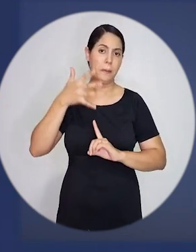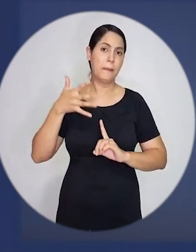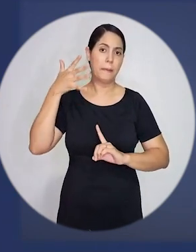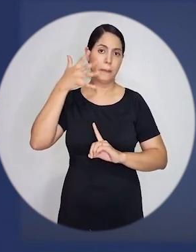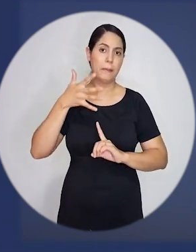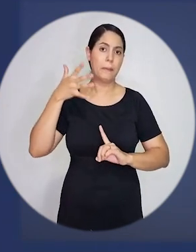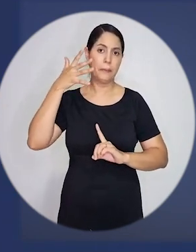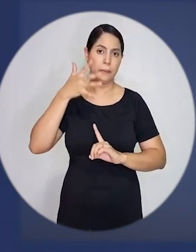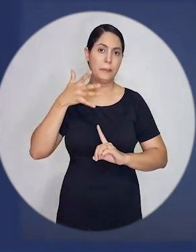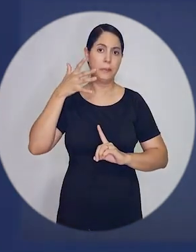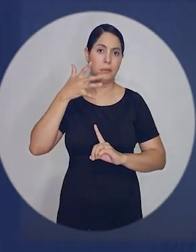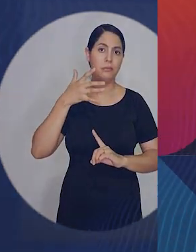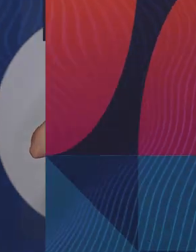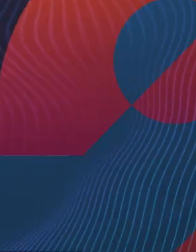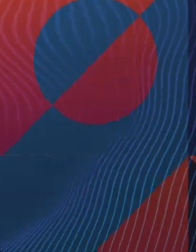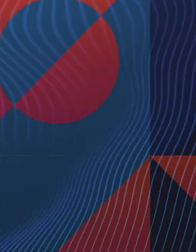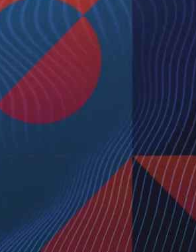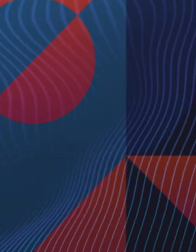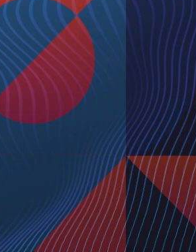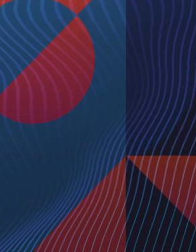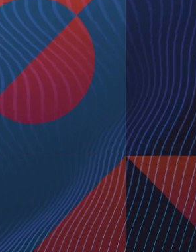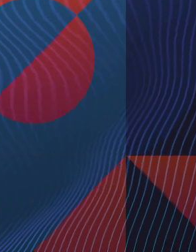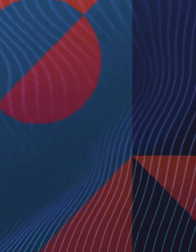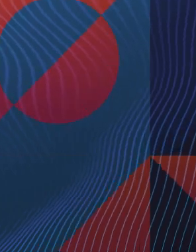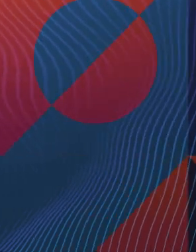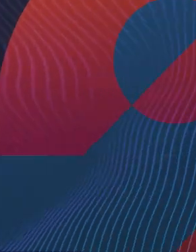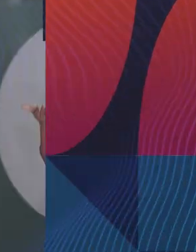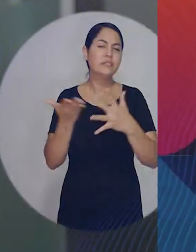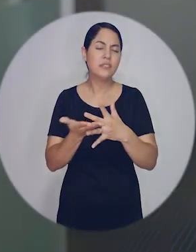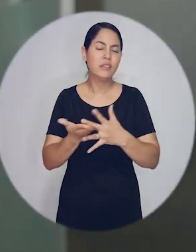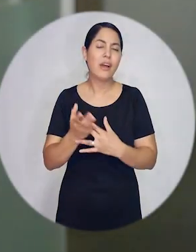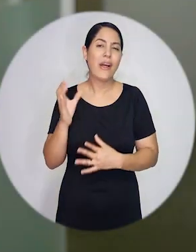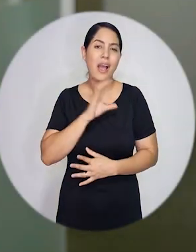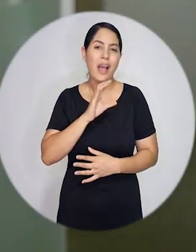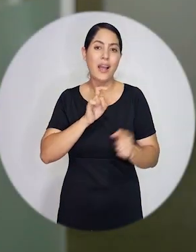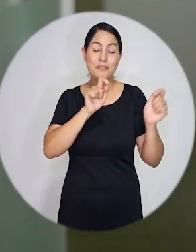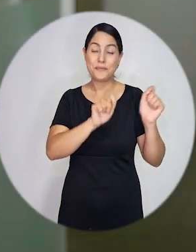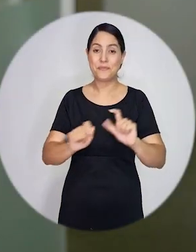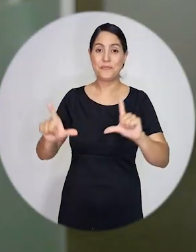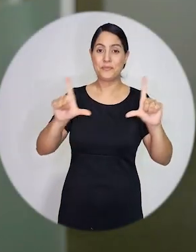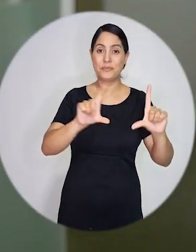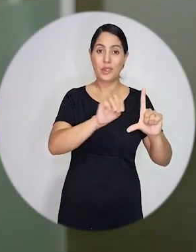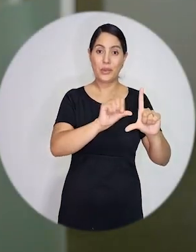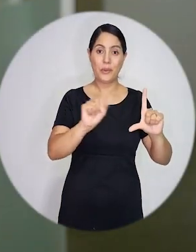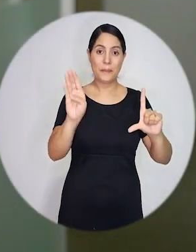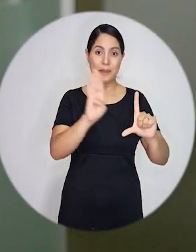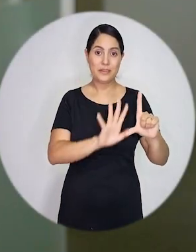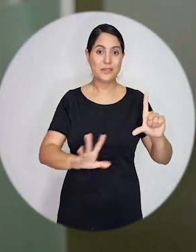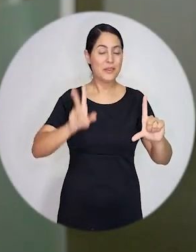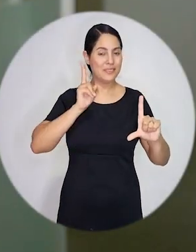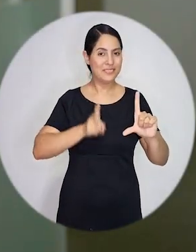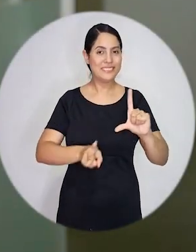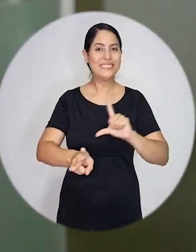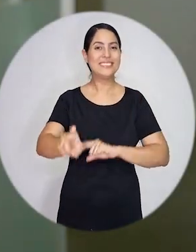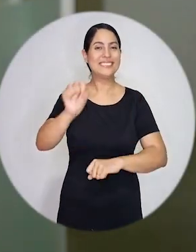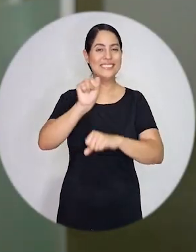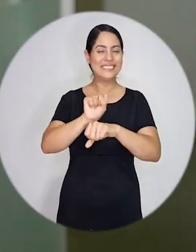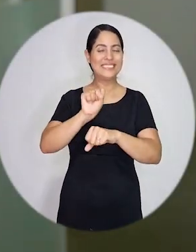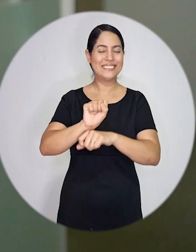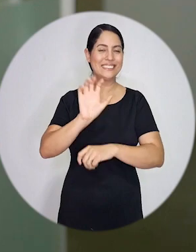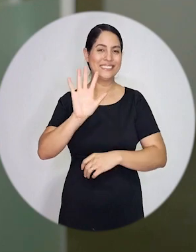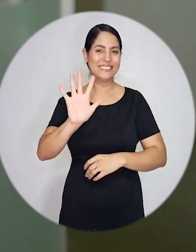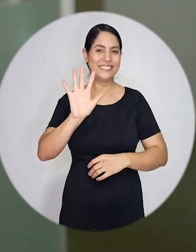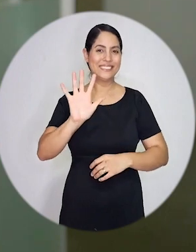com sustentação oral pelos advogados. Agora nós vamos para um breve intervalo e voltamos na sequência com mais